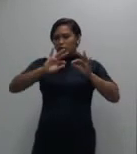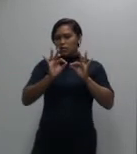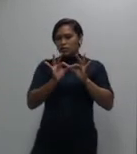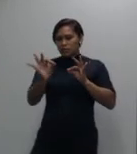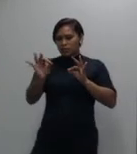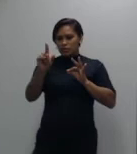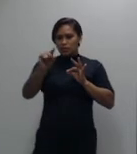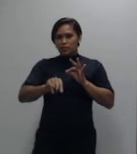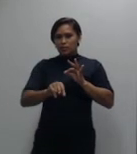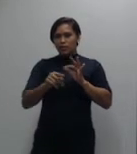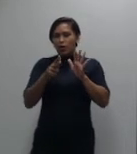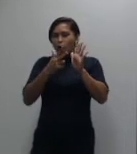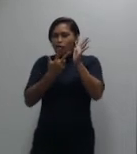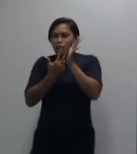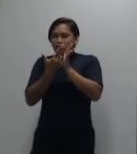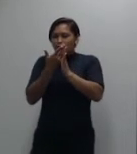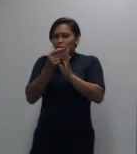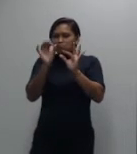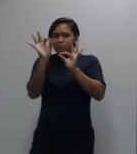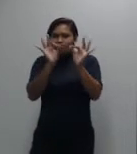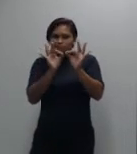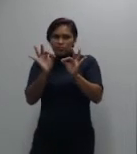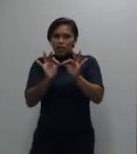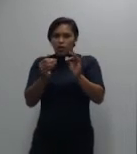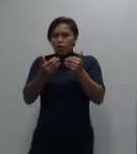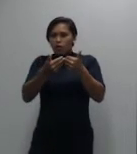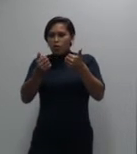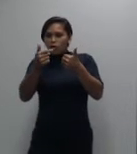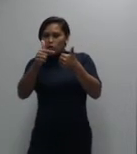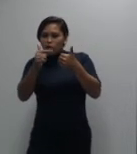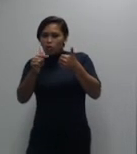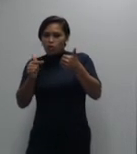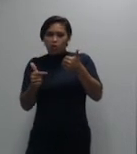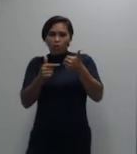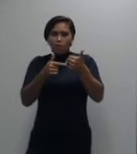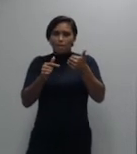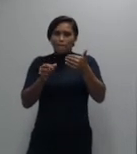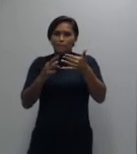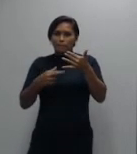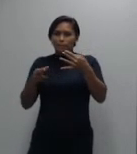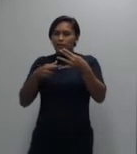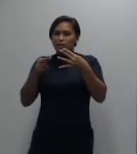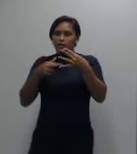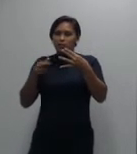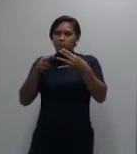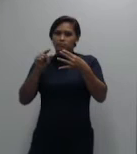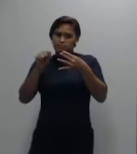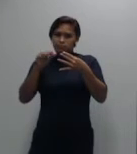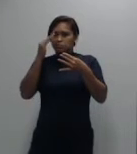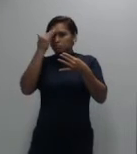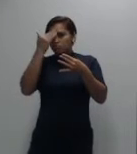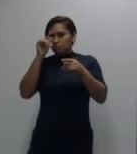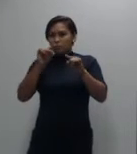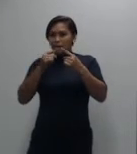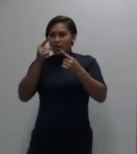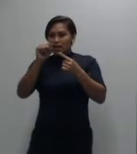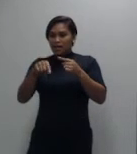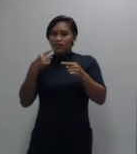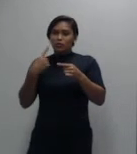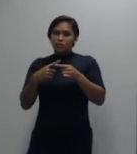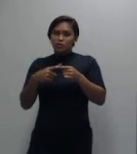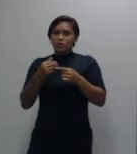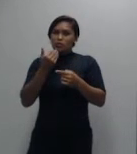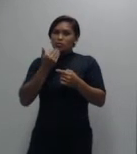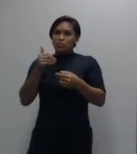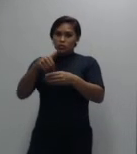cirúrgico deixando o restante das questões para as instâncias Ordinárias mas então é essa razão do meu